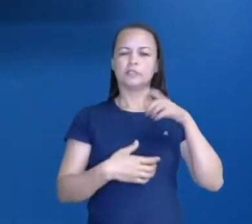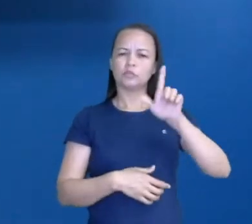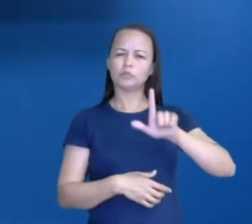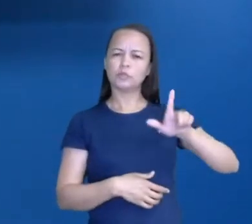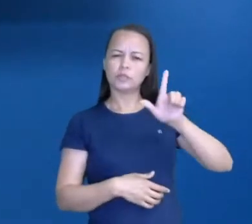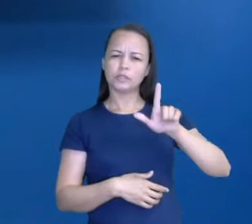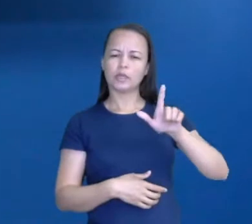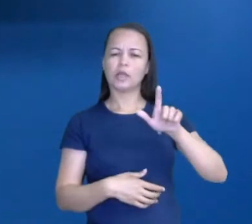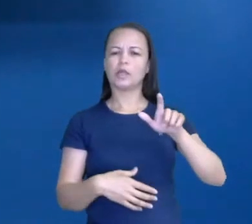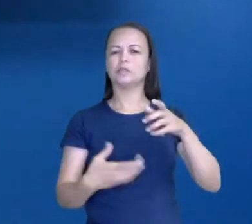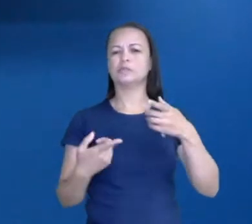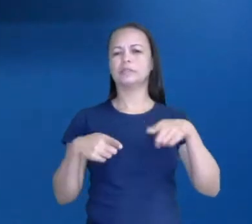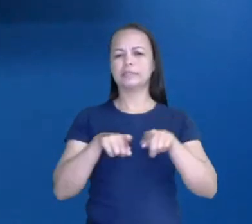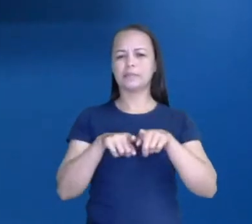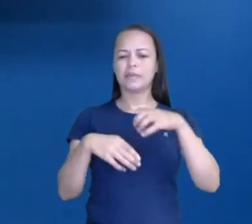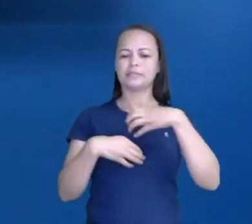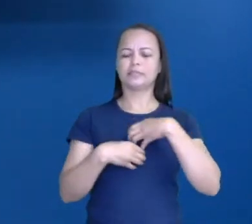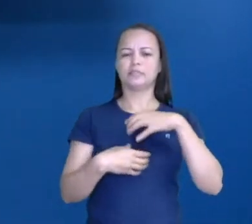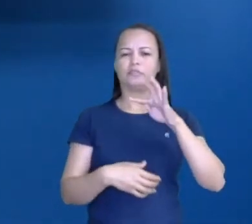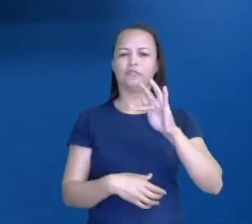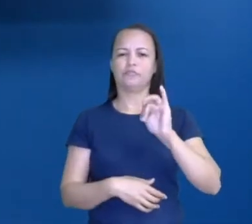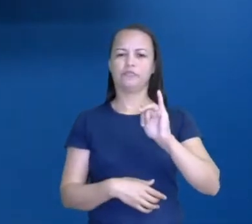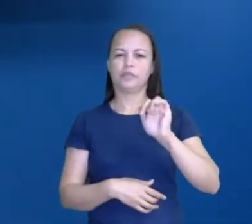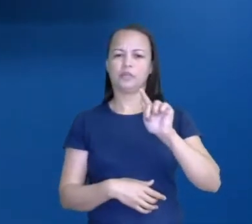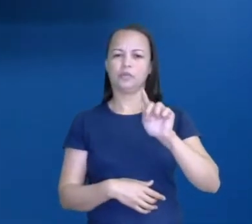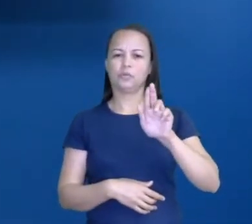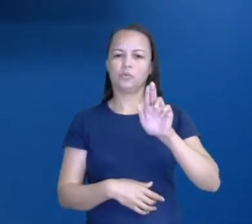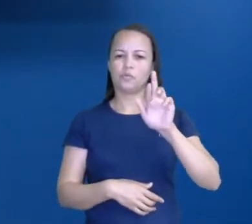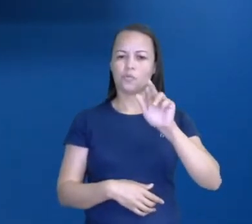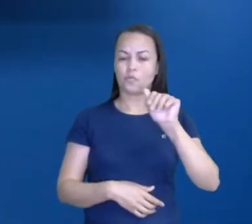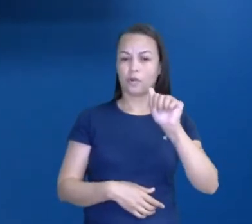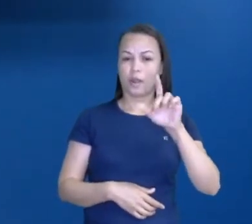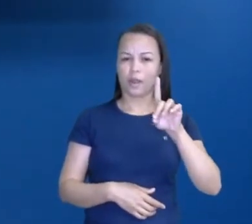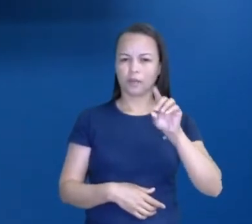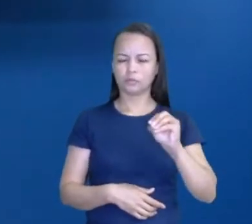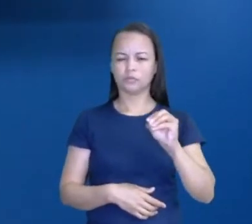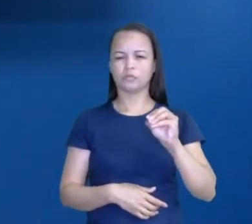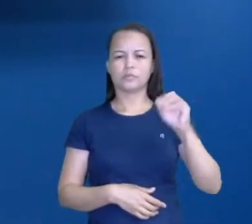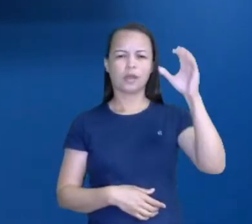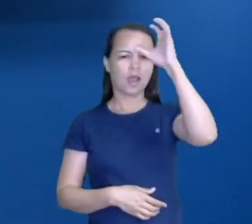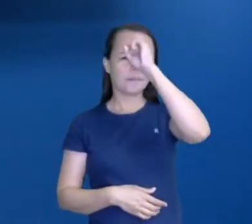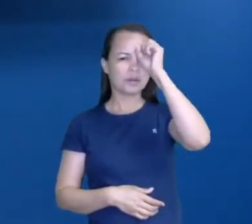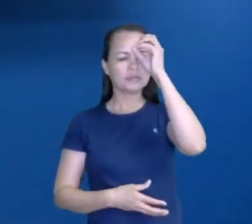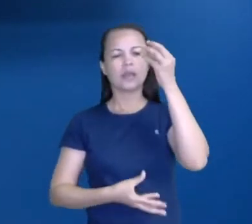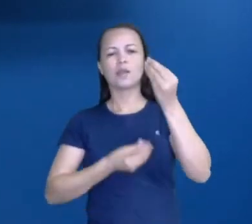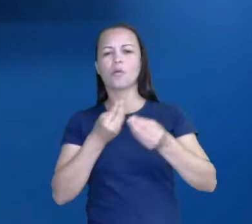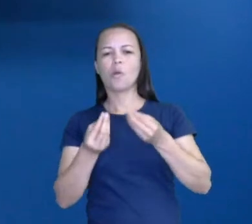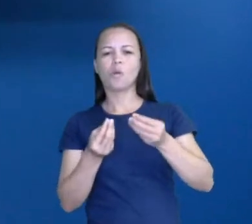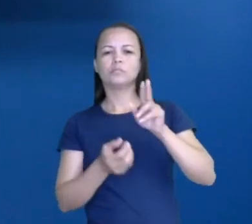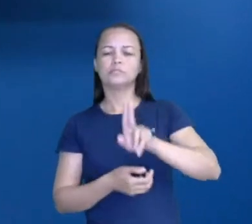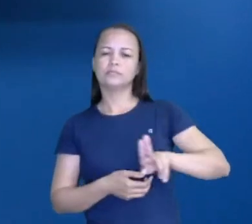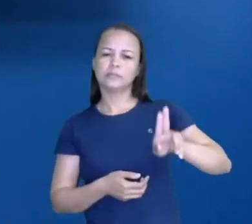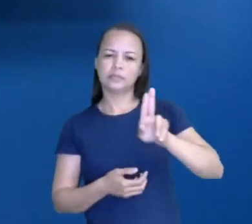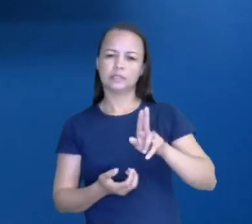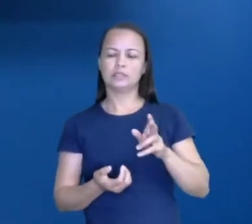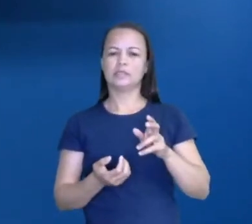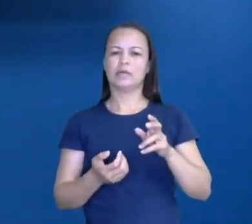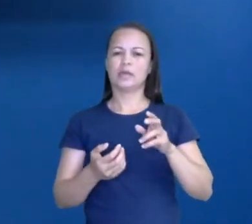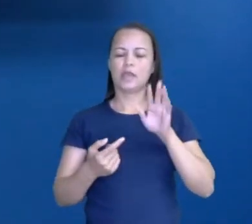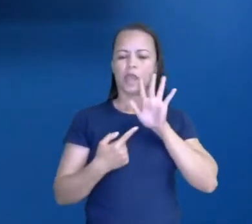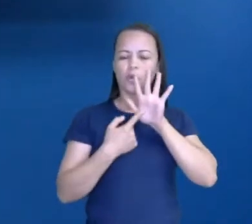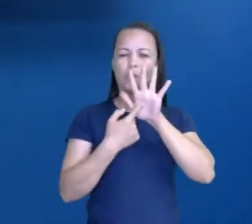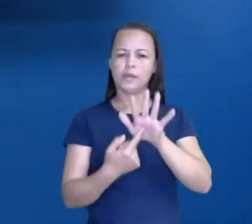sentido figurado, certo? Vamos aprender como a gente utiliza isso, reconhecer ele nos